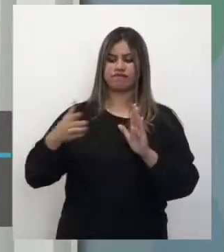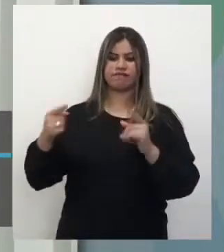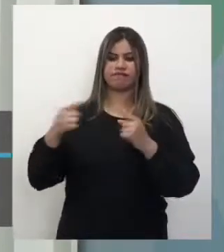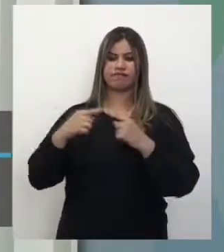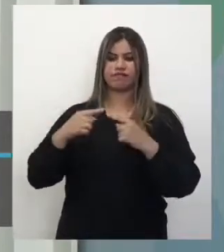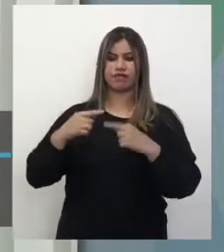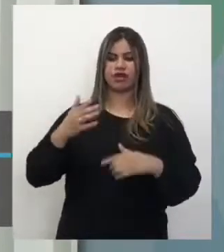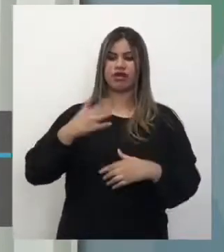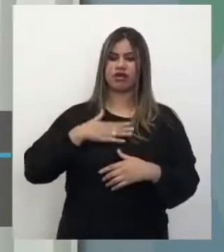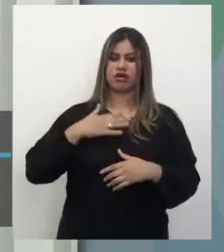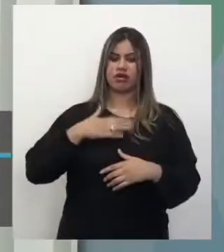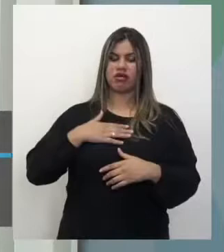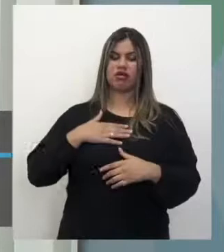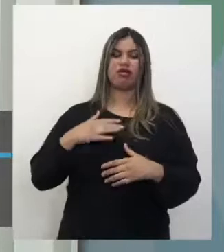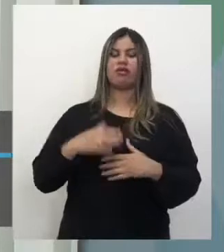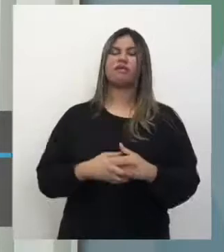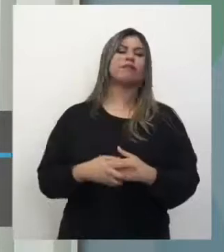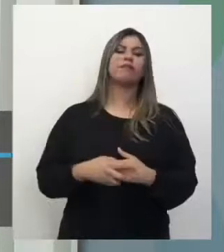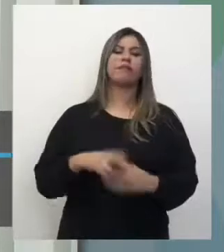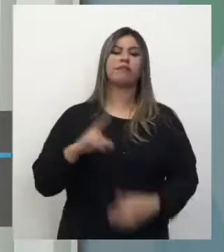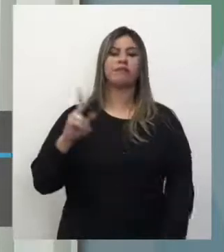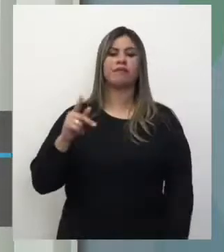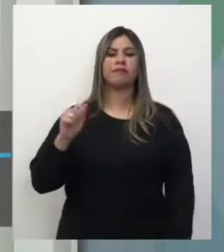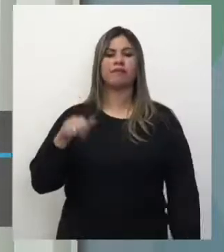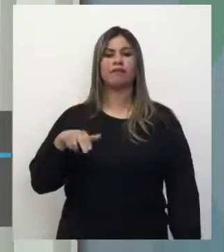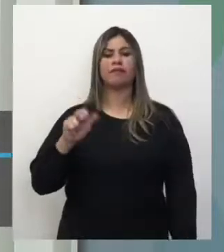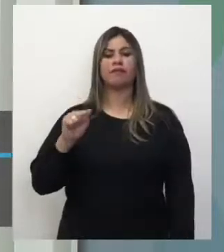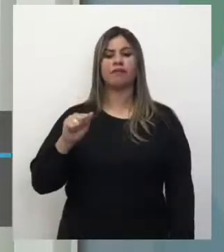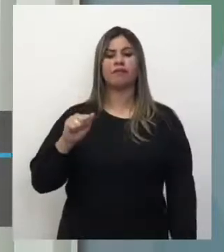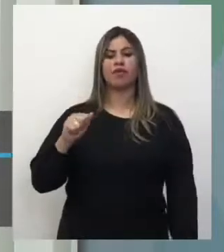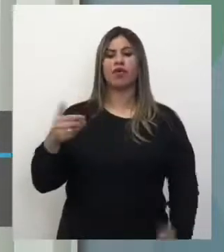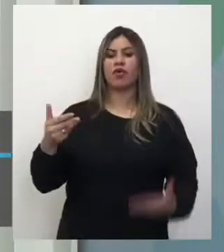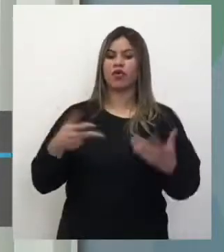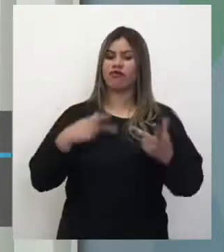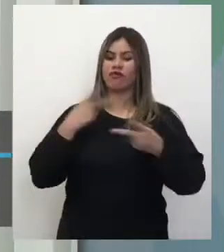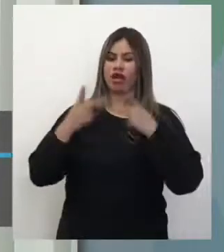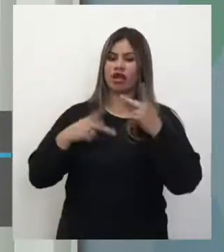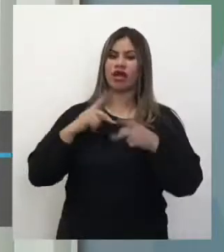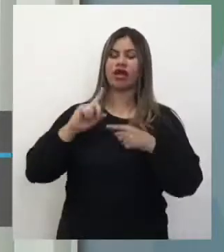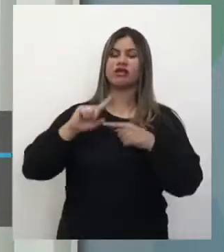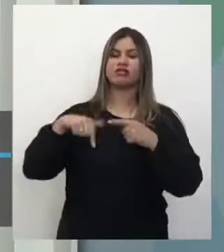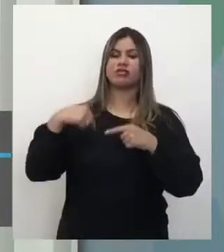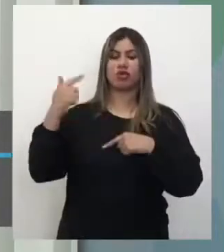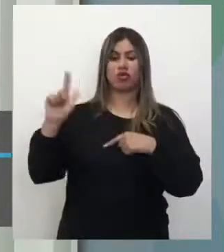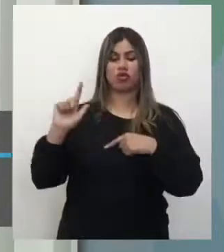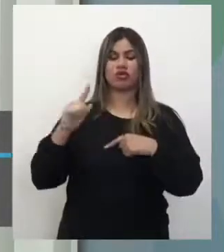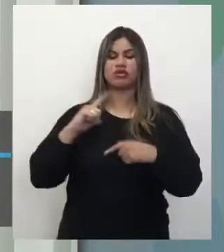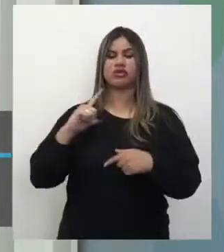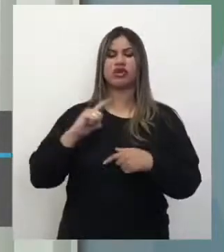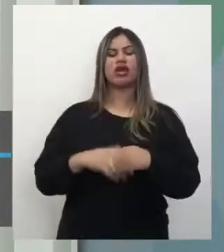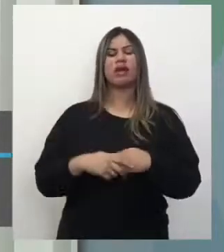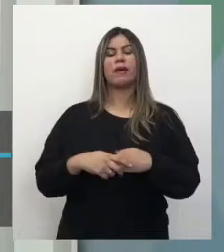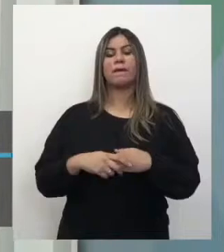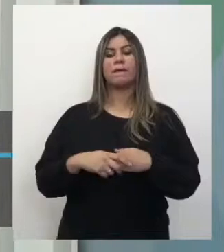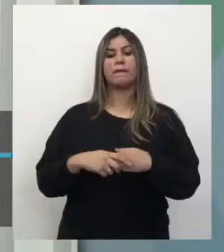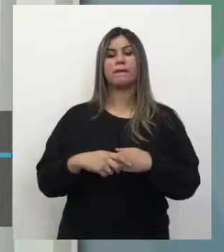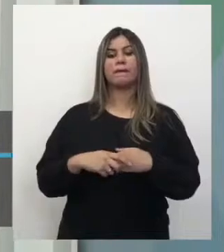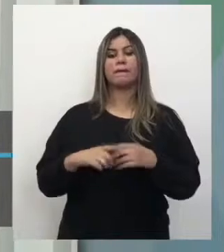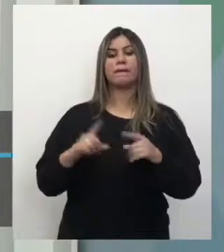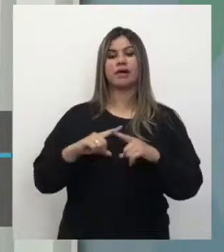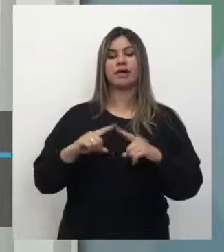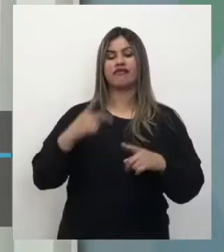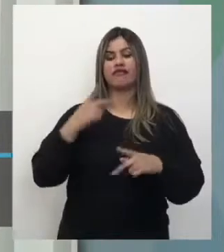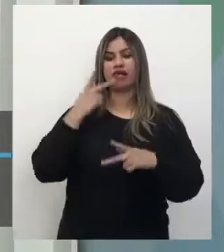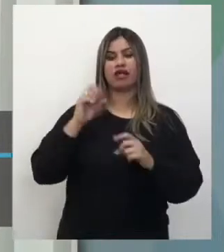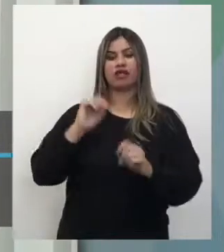né? Hannah Arendt, né, a gente não está trabalhando ela aqui hoje, vamos falar dela na semana que vem. Quando ela trabalha a noção de educação,